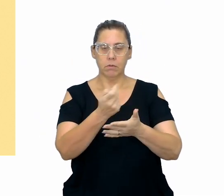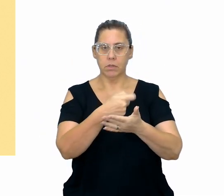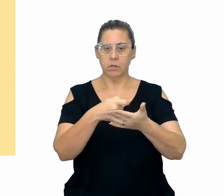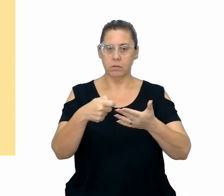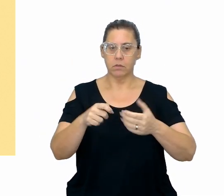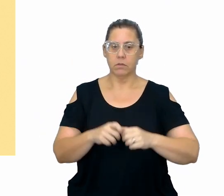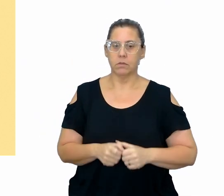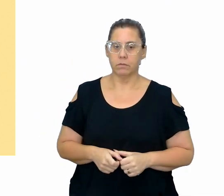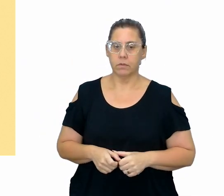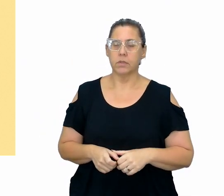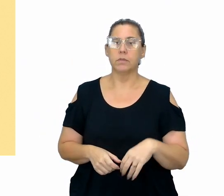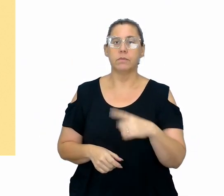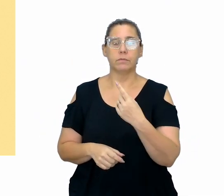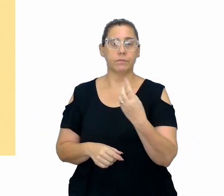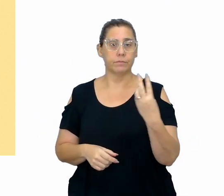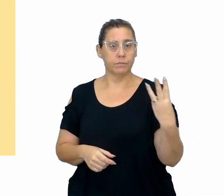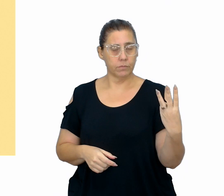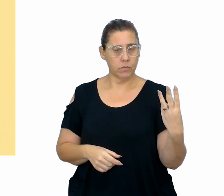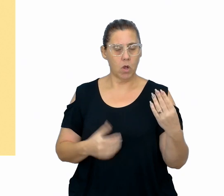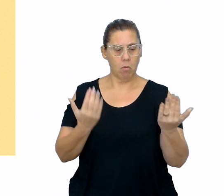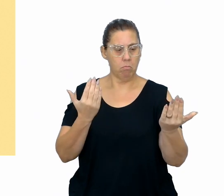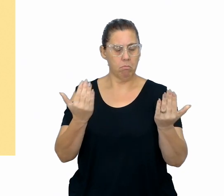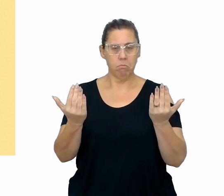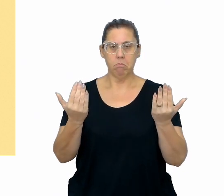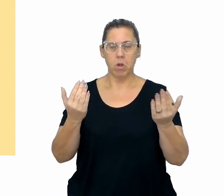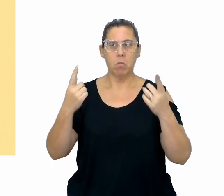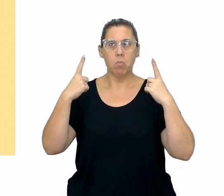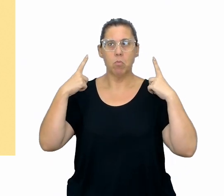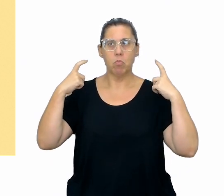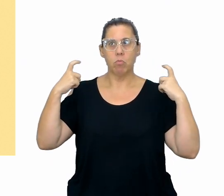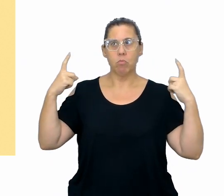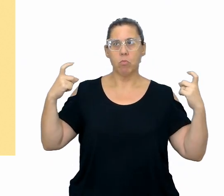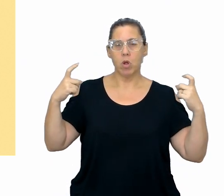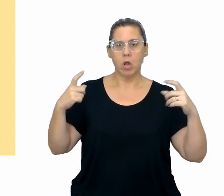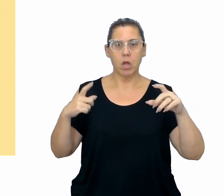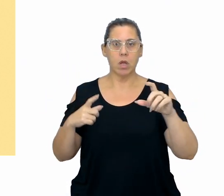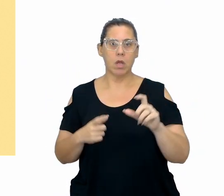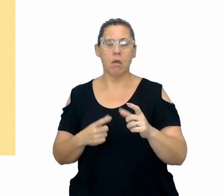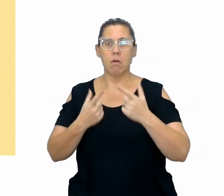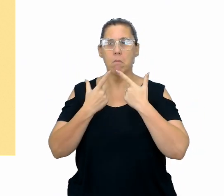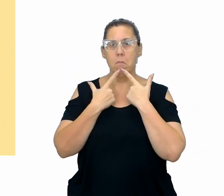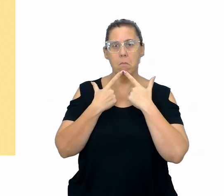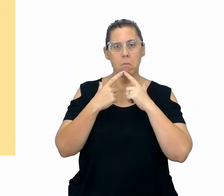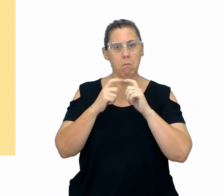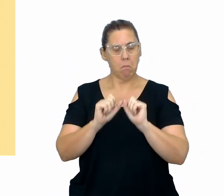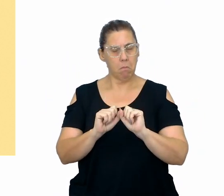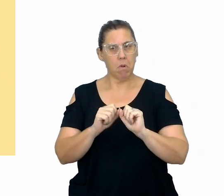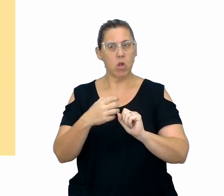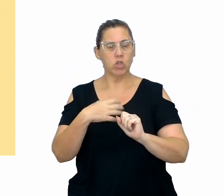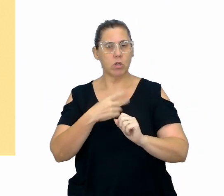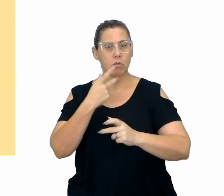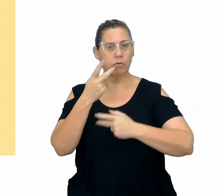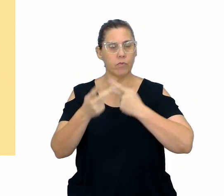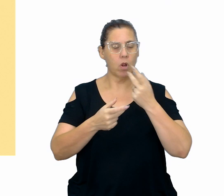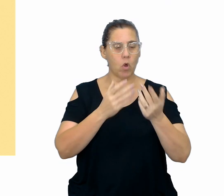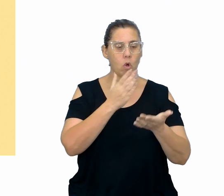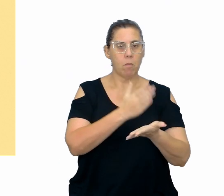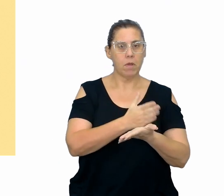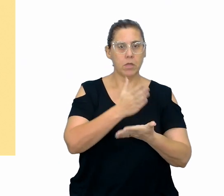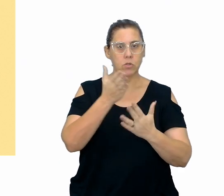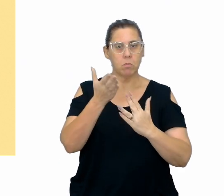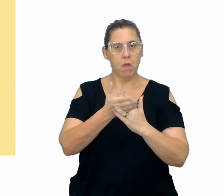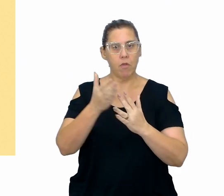escrita. Temos a 13, comparar o som e a grafia de diferentes partes da palavra, começo, meio e